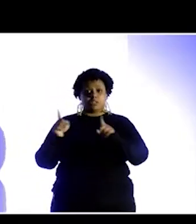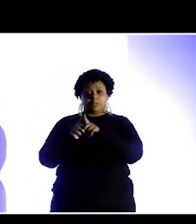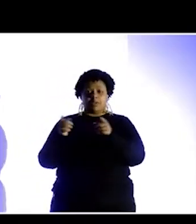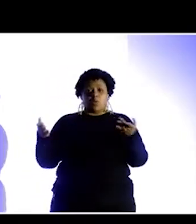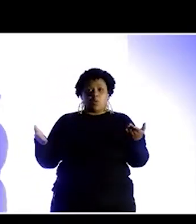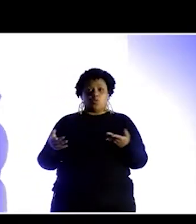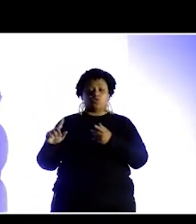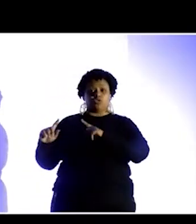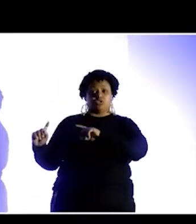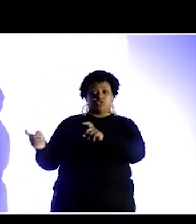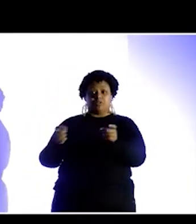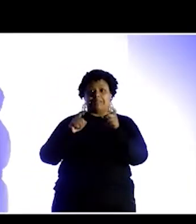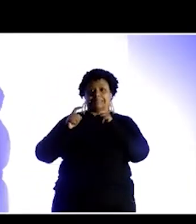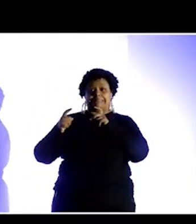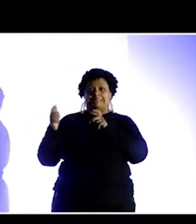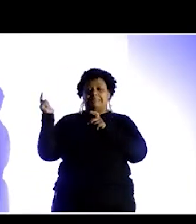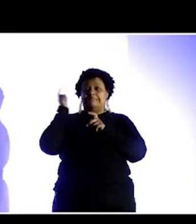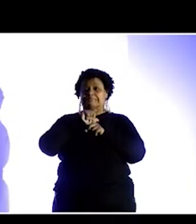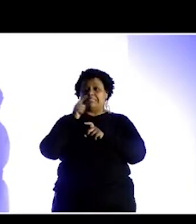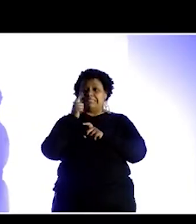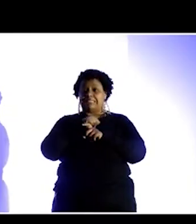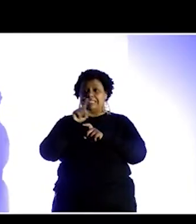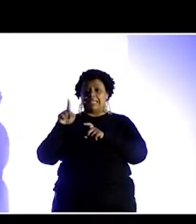numa batalha para poder